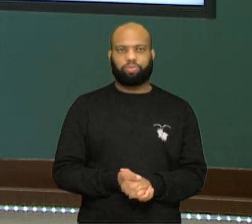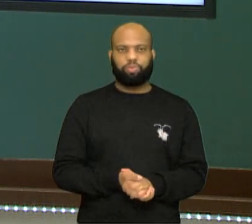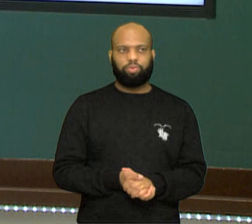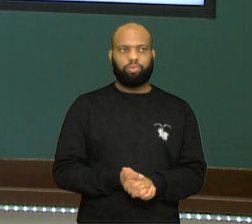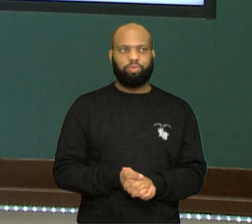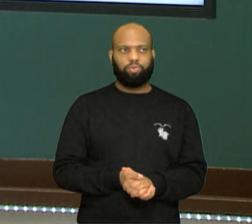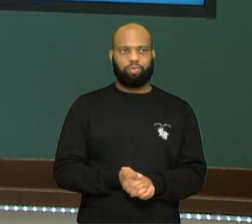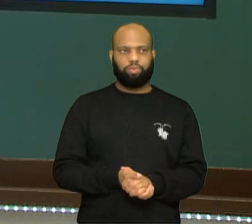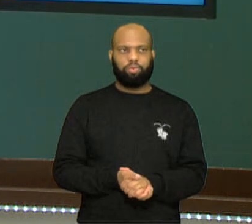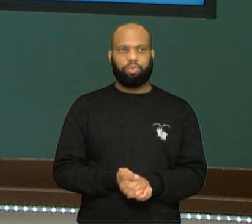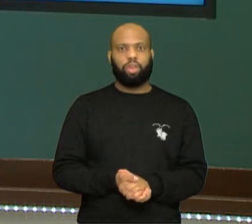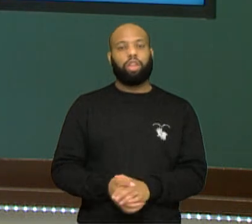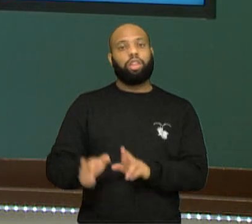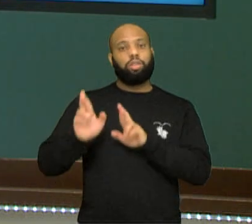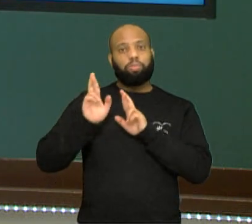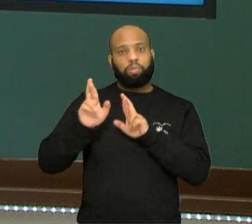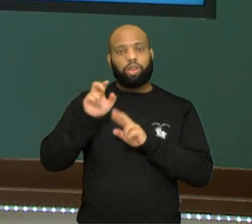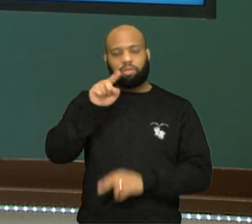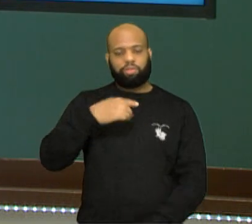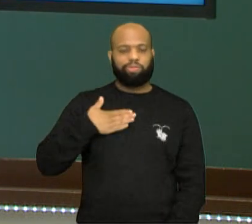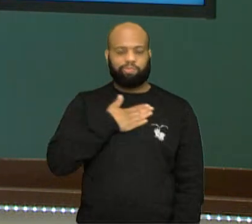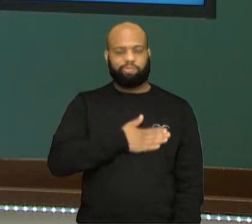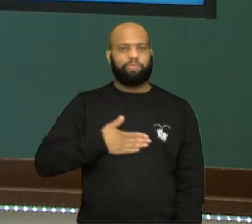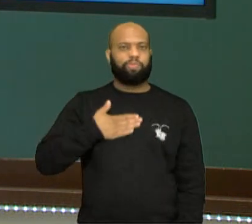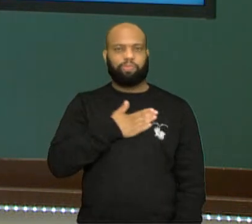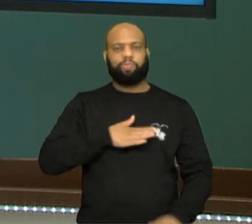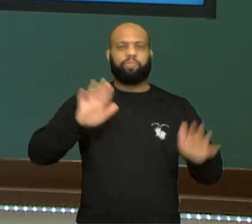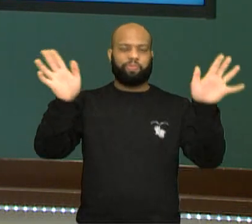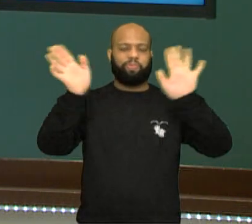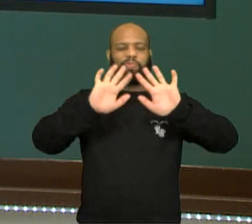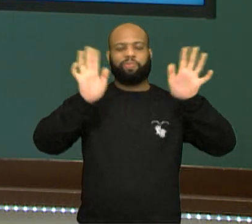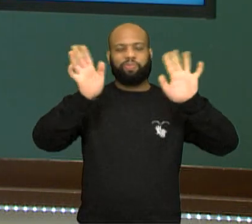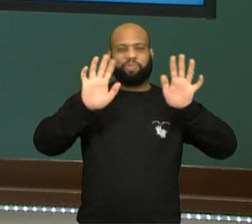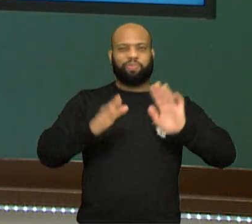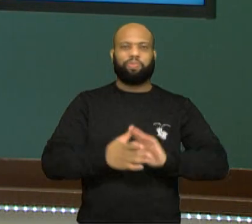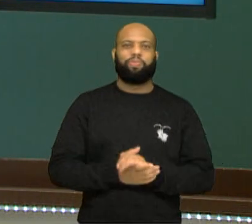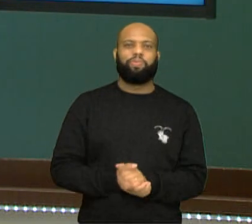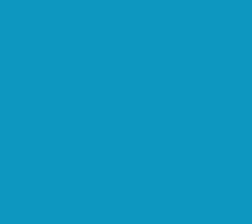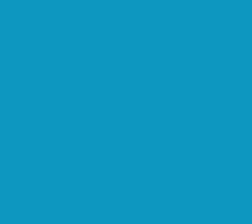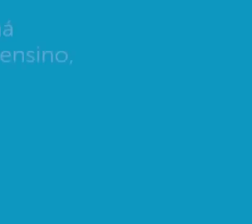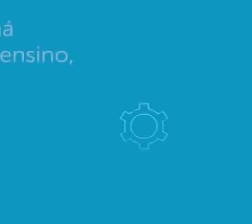a área da superfície de uma esfera. Espero que vocês tenham gostado e até breve.